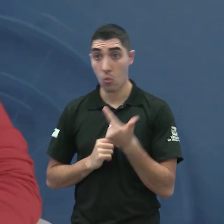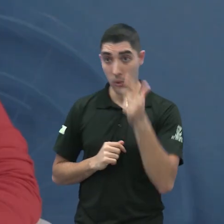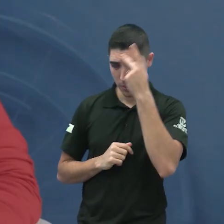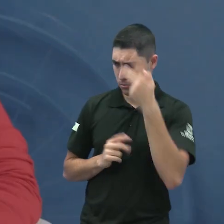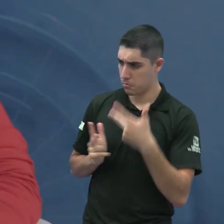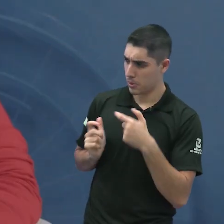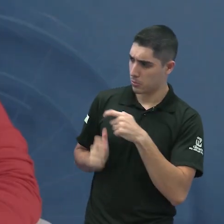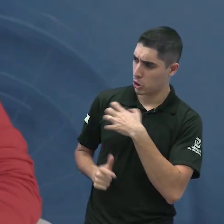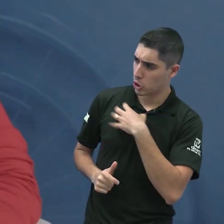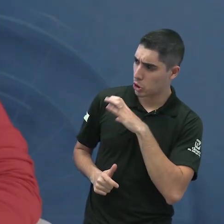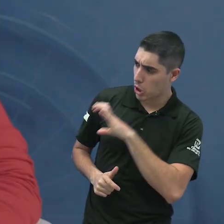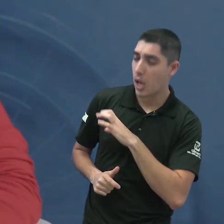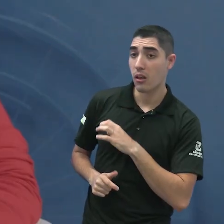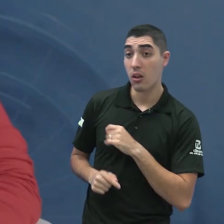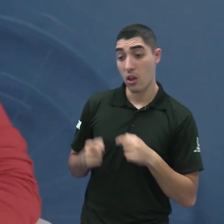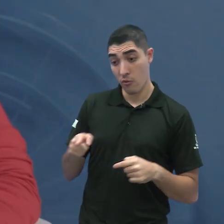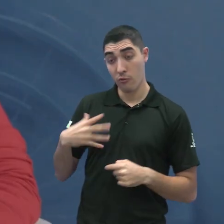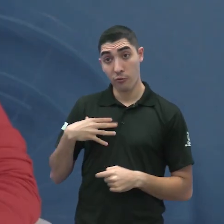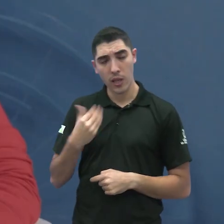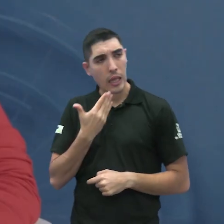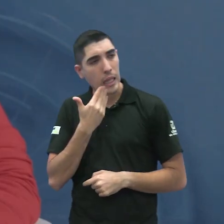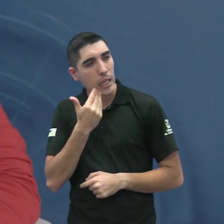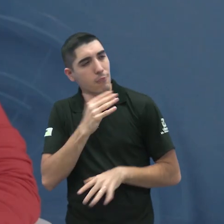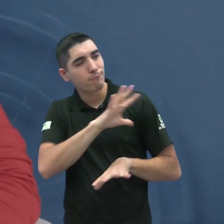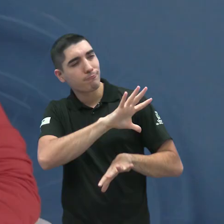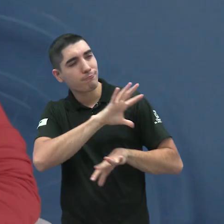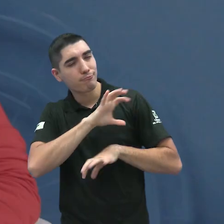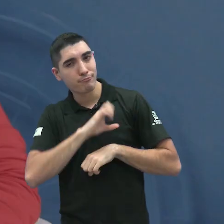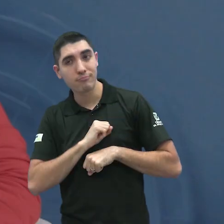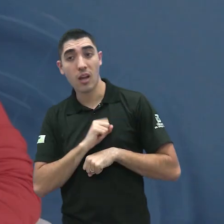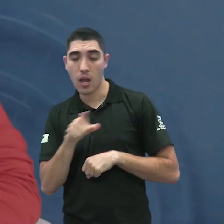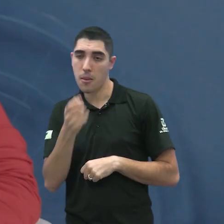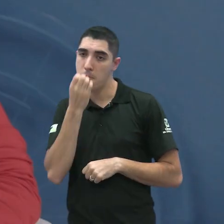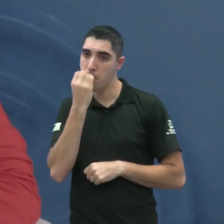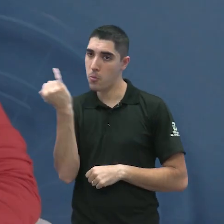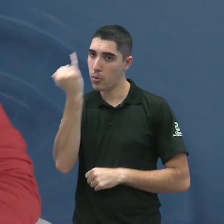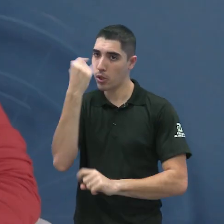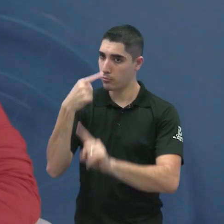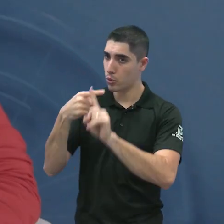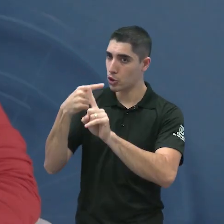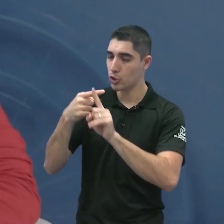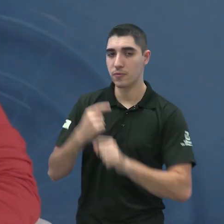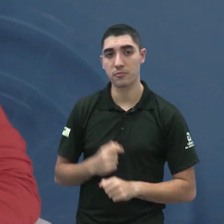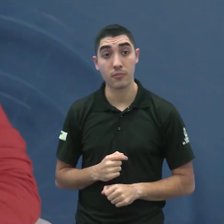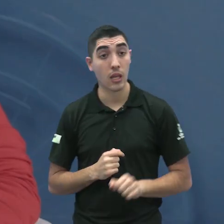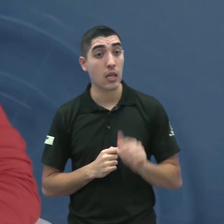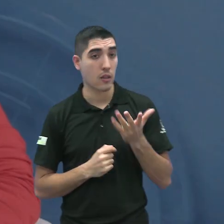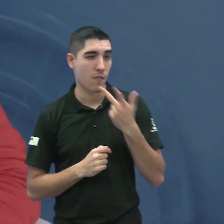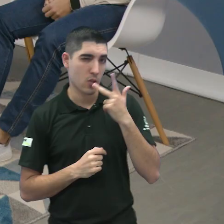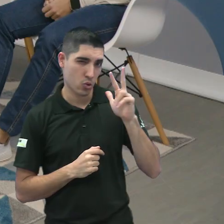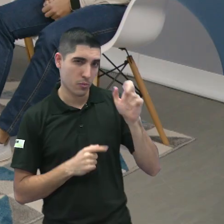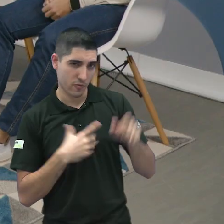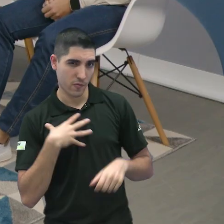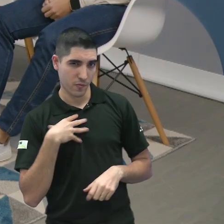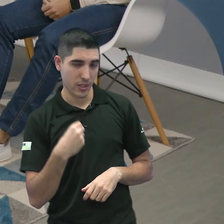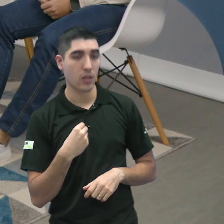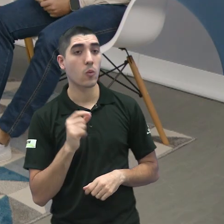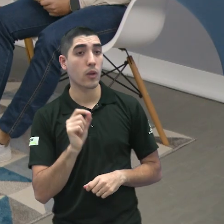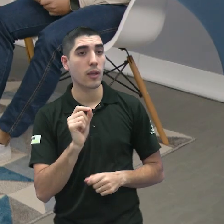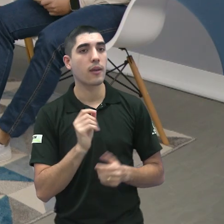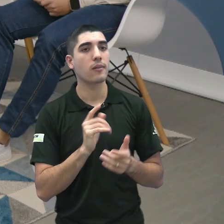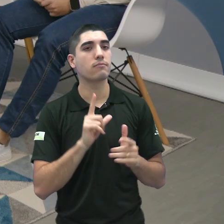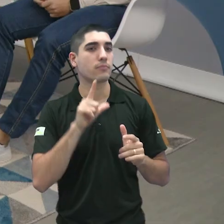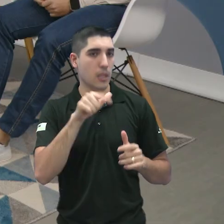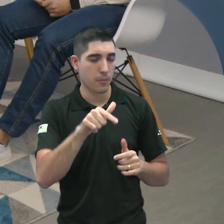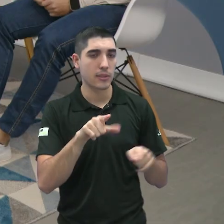ele, como os filhos se espelham nele. Nesse sentido, eu acho que é bem positivo. E aí, no caso dos filhos, né,